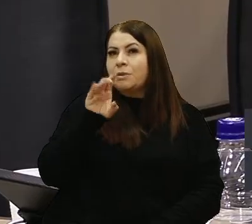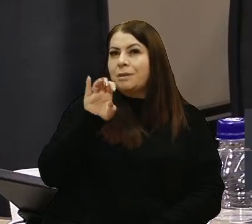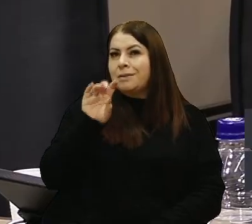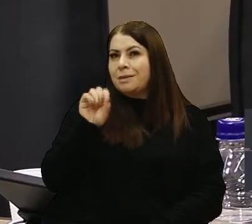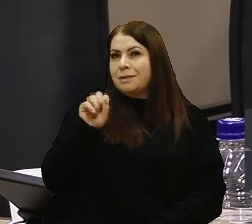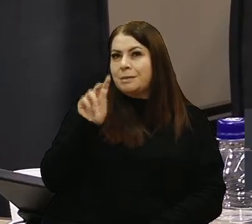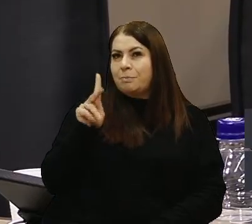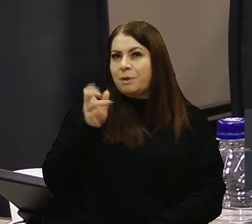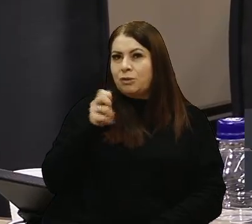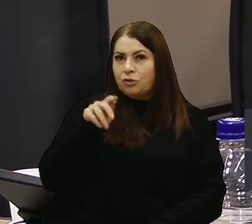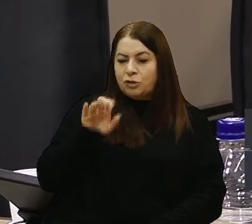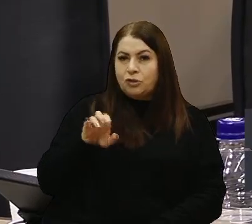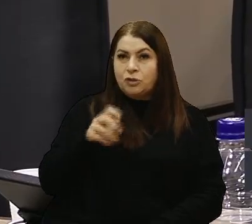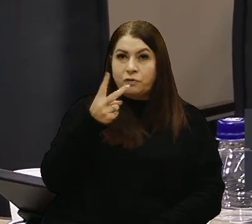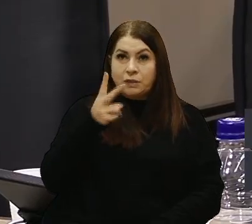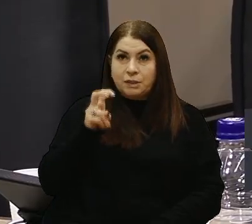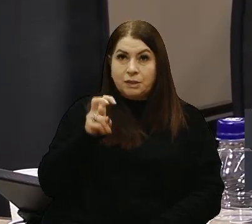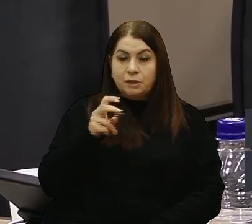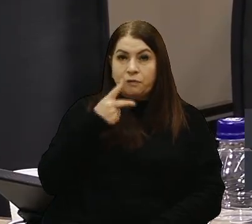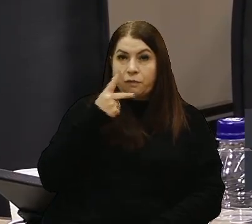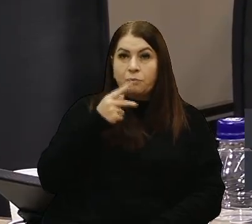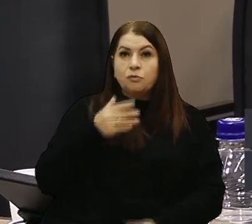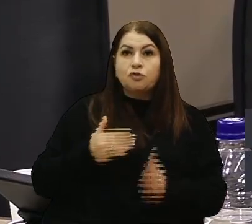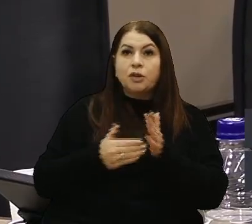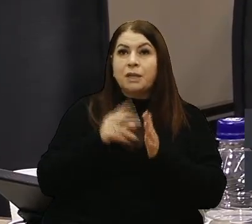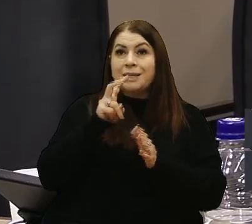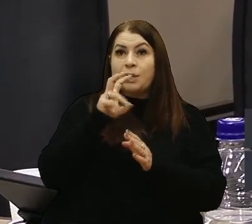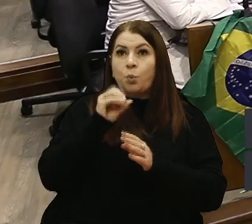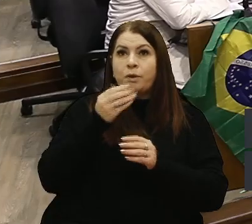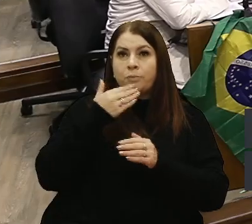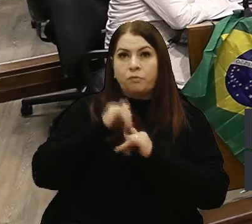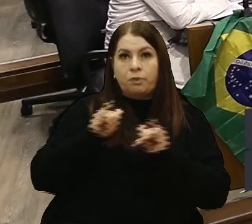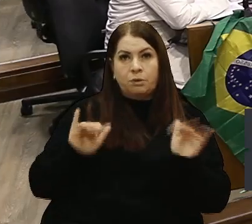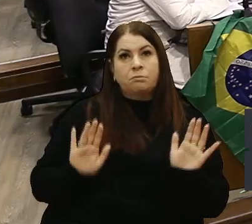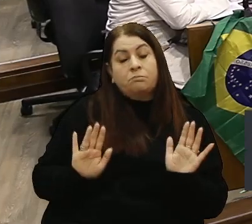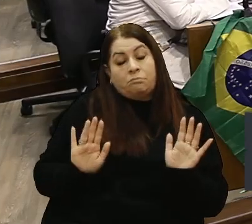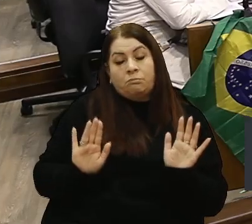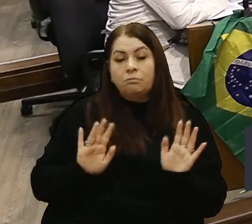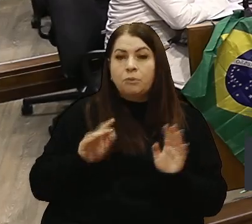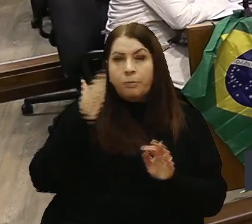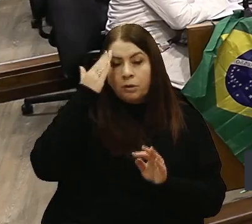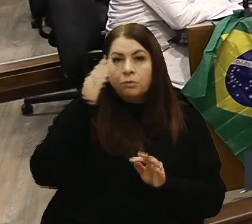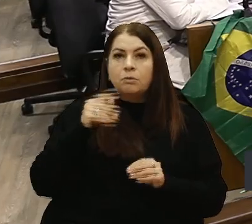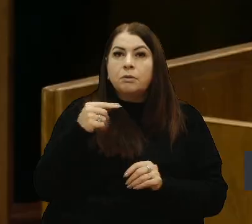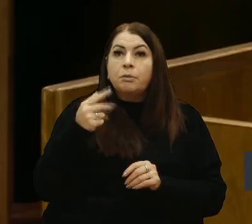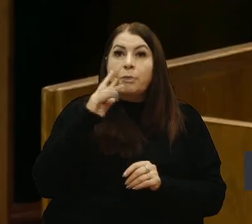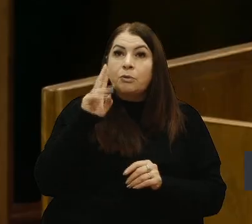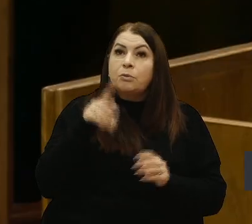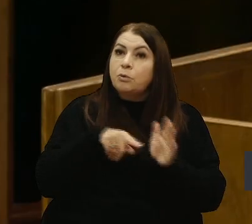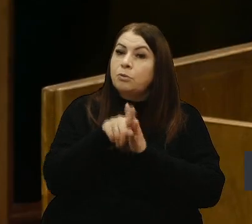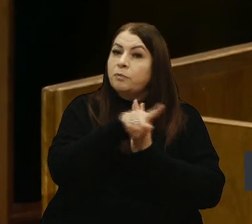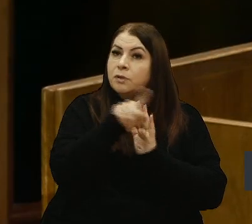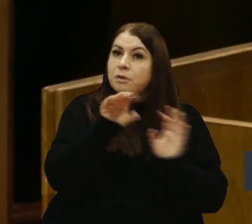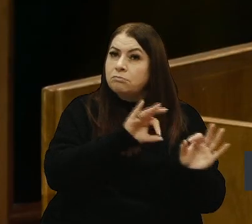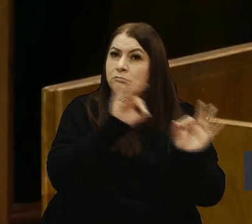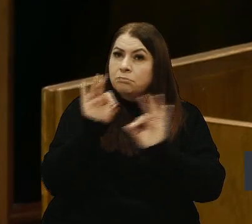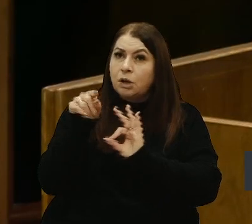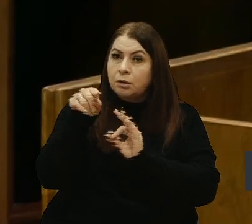tem 25, o líder de governo falou, vamos chegar a 50. Muito obrigado. E aí eu pergunto a você que está nos assistindo,